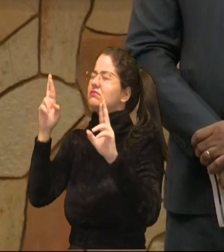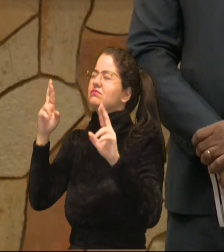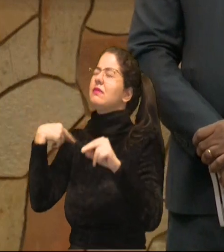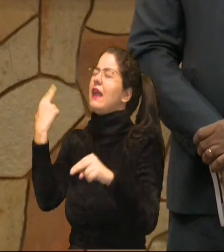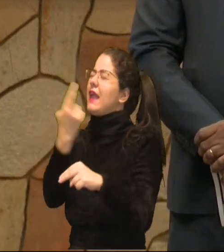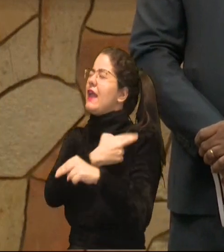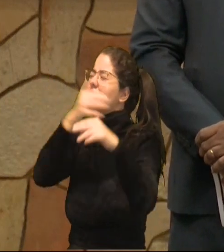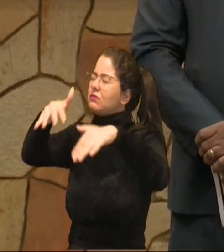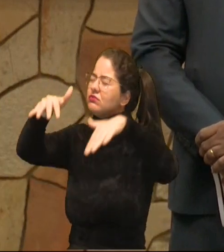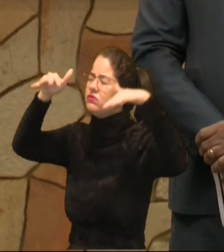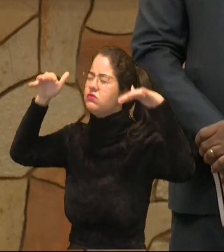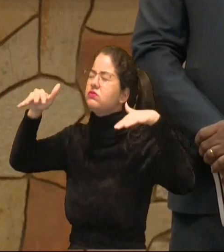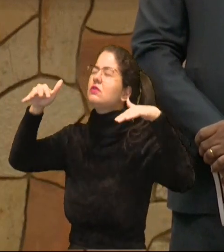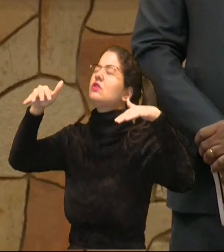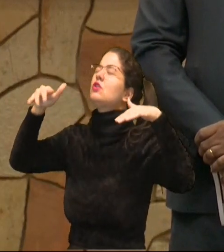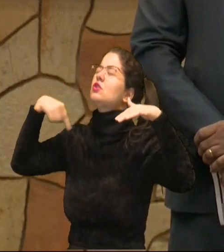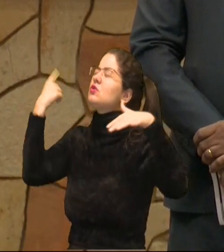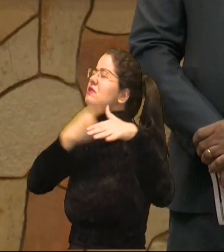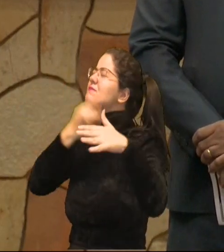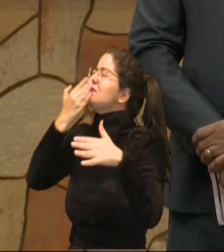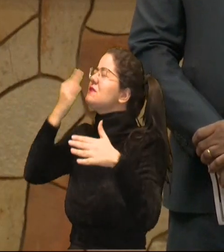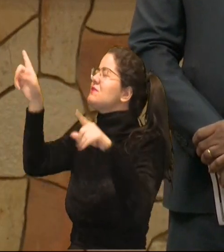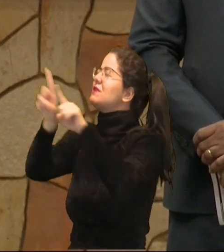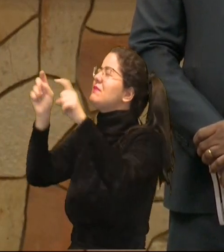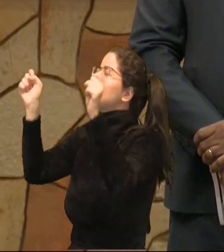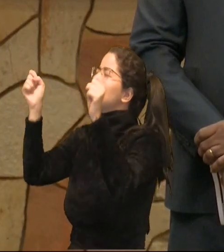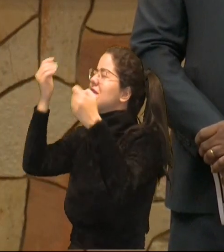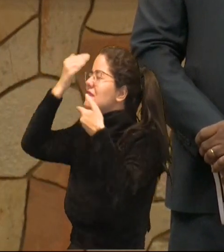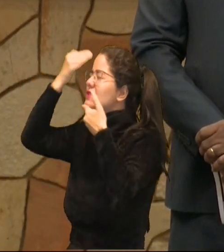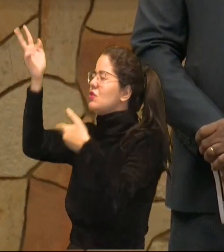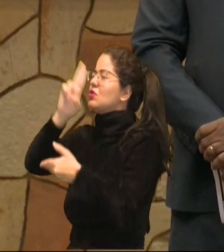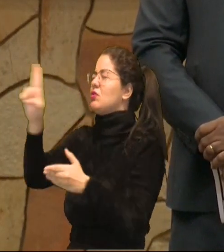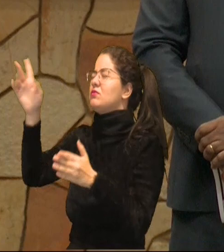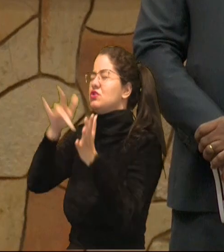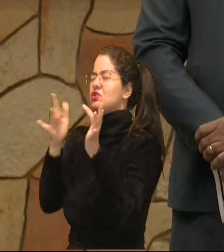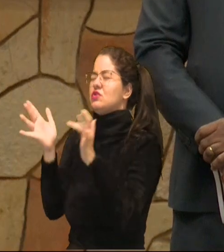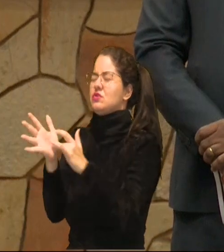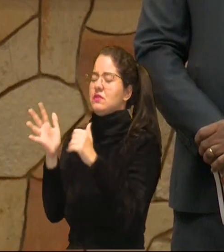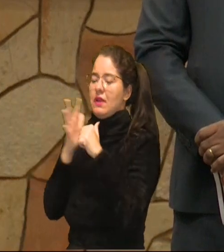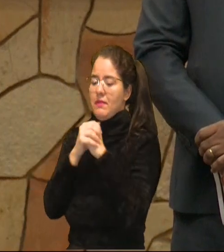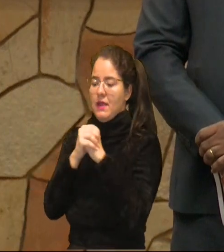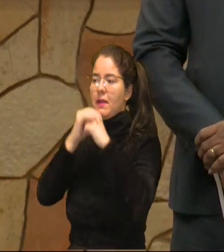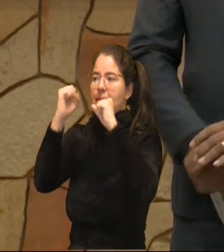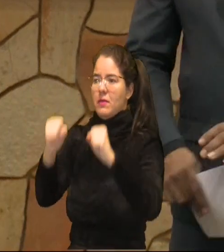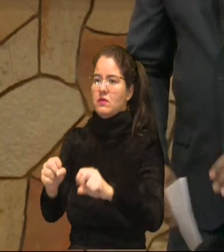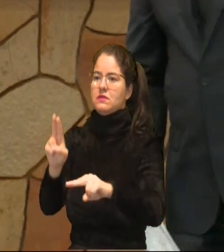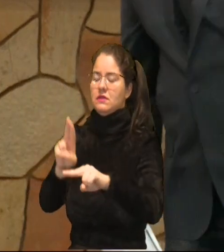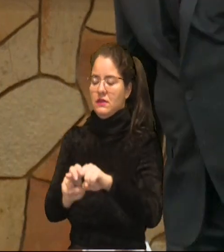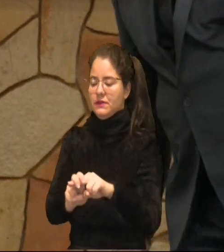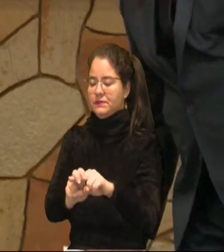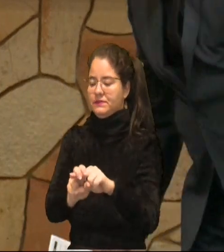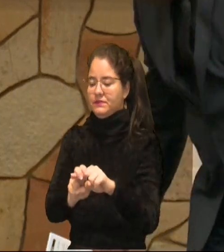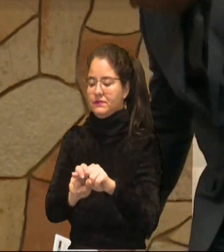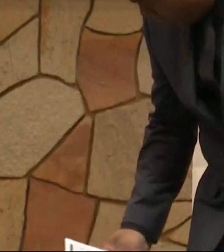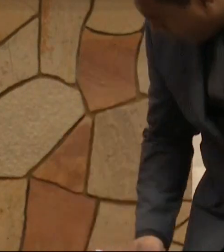nós te pedimos e agradecemos, no nome santo de Jesus. Amém. Podem sentar.